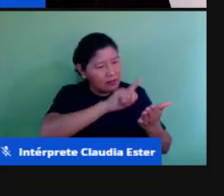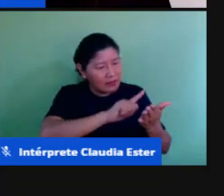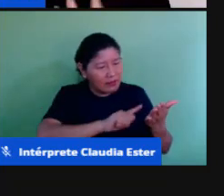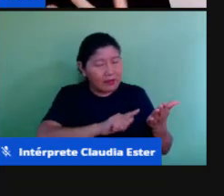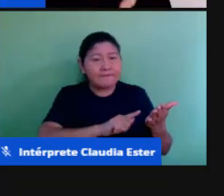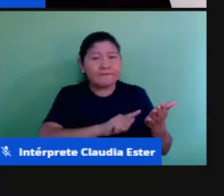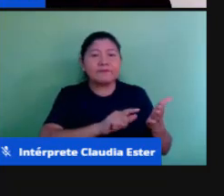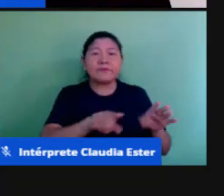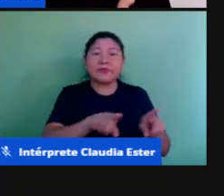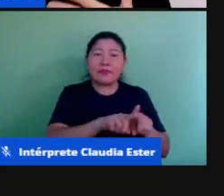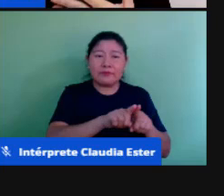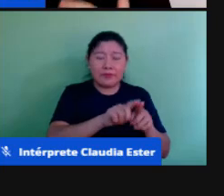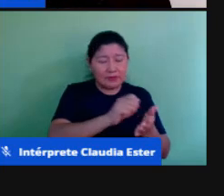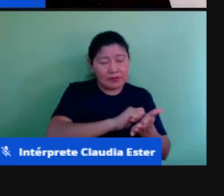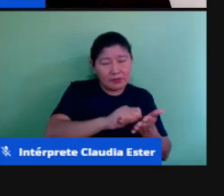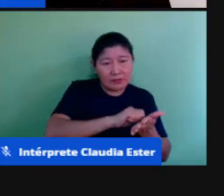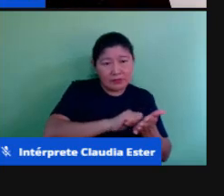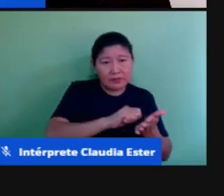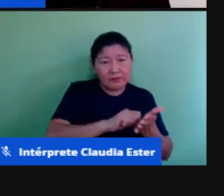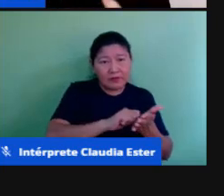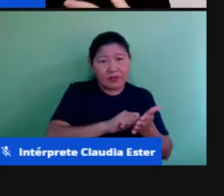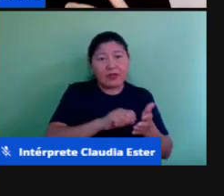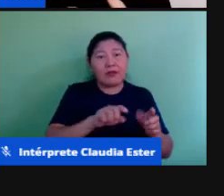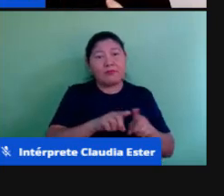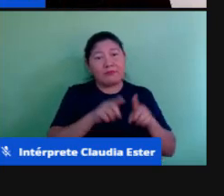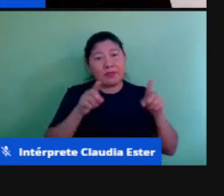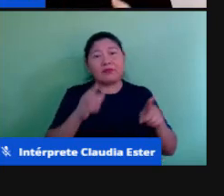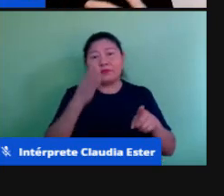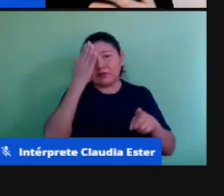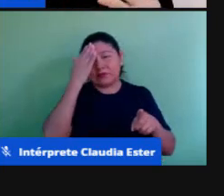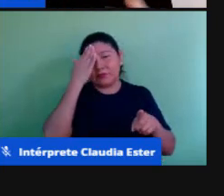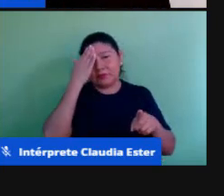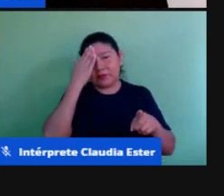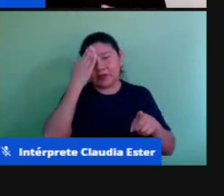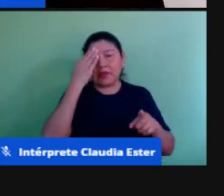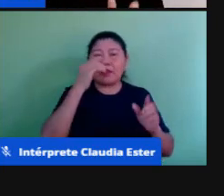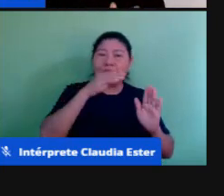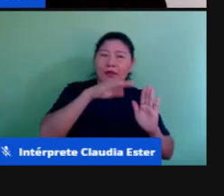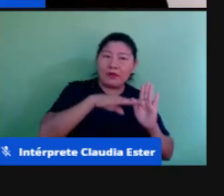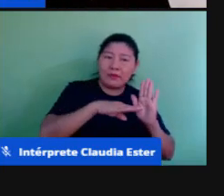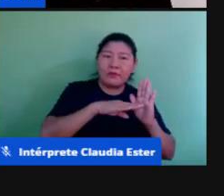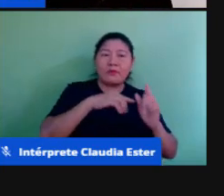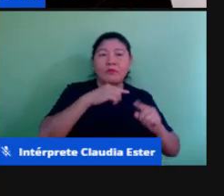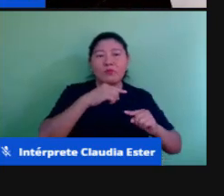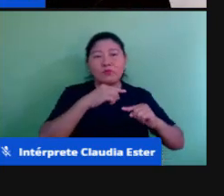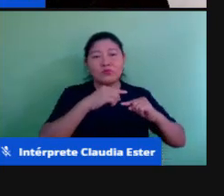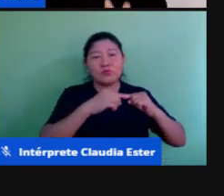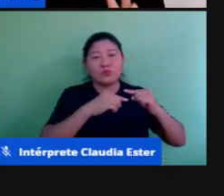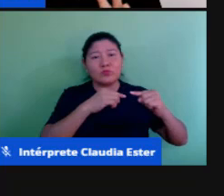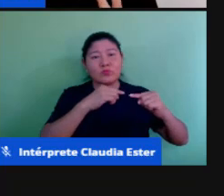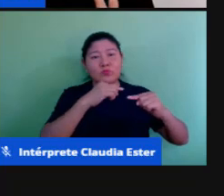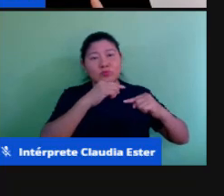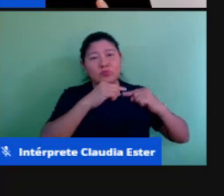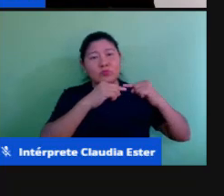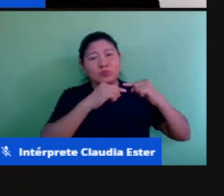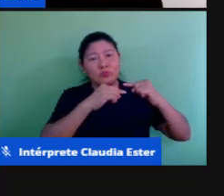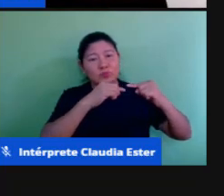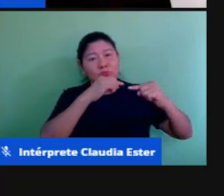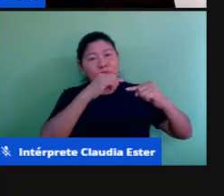momento. Porém, são passos. Nós não podemos deixar de fazer esses passos,